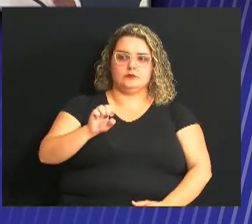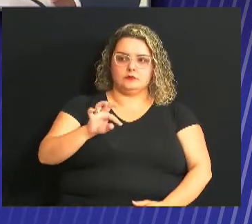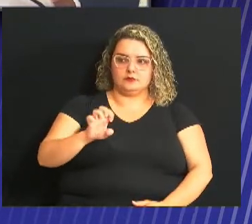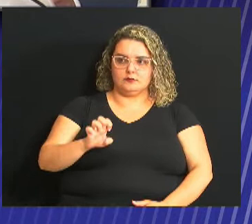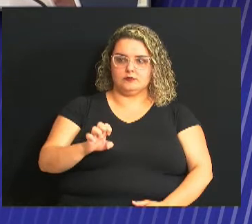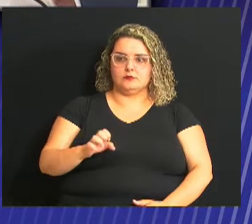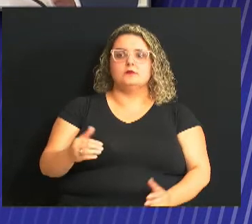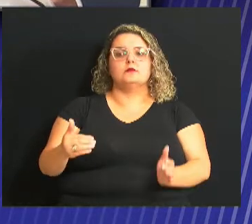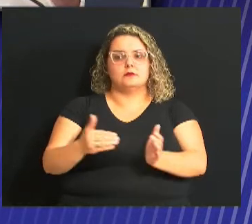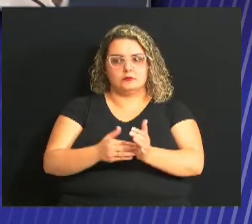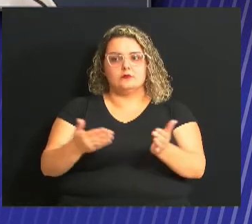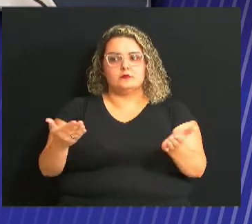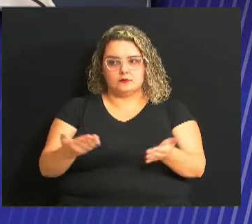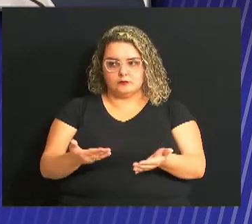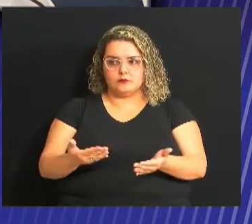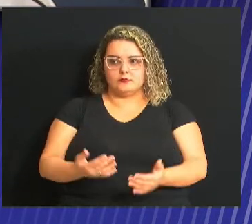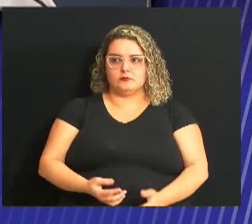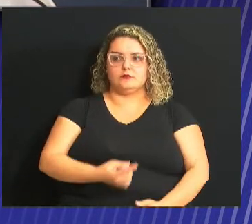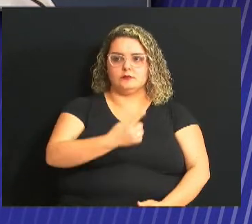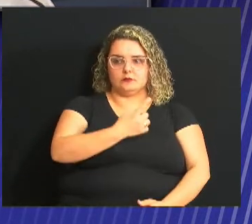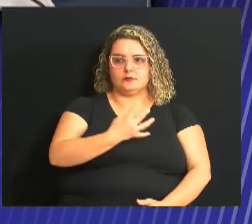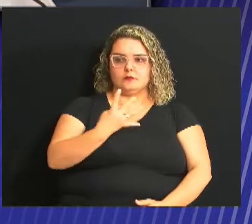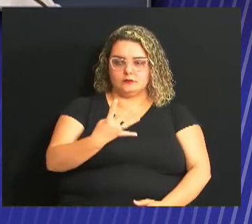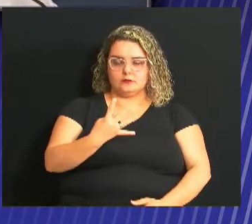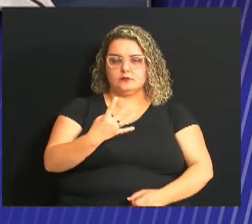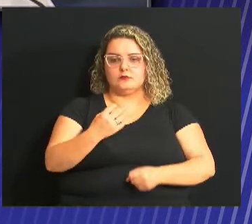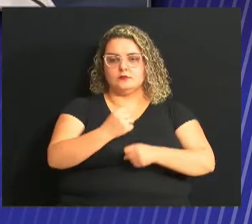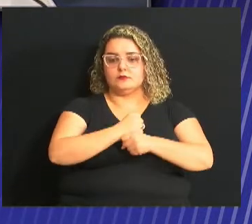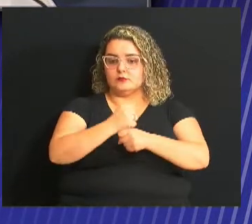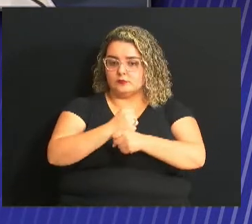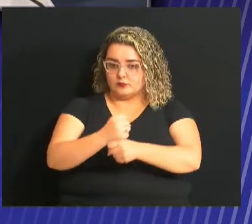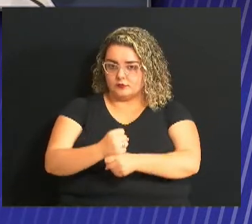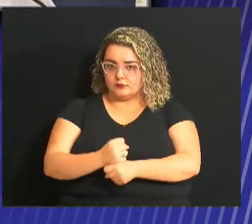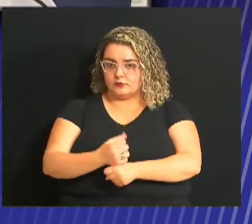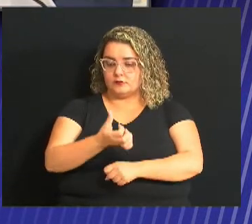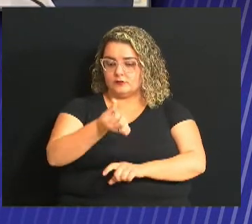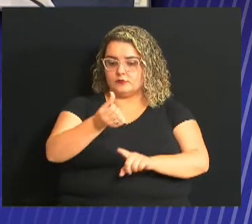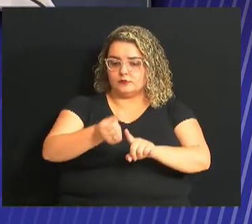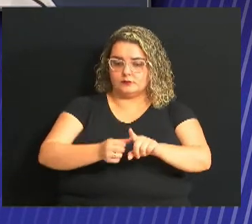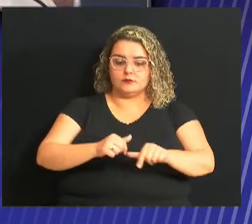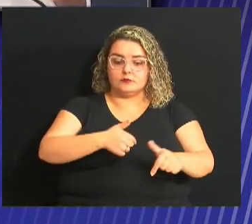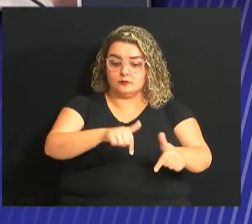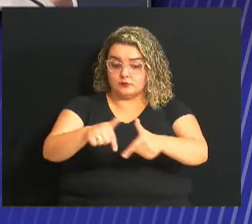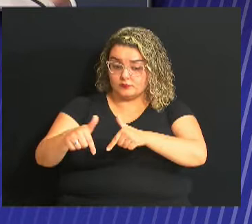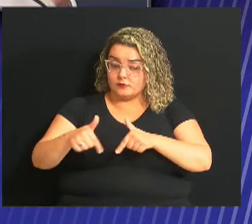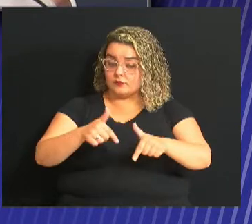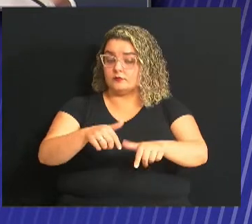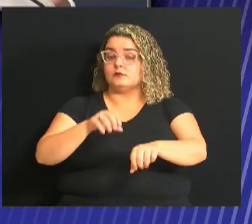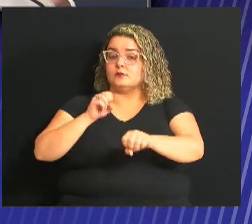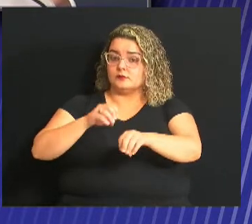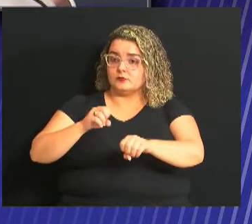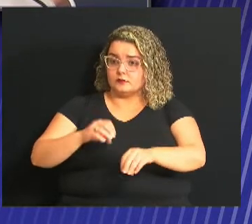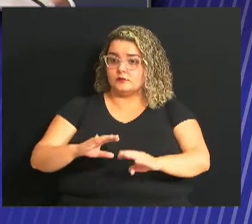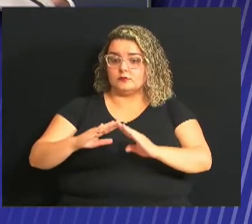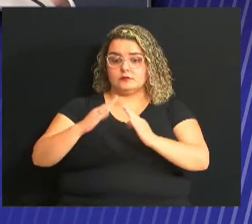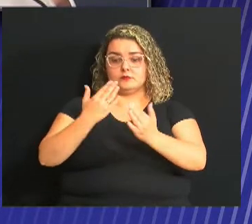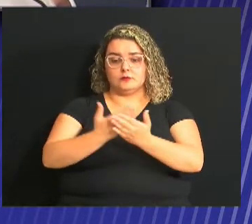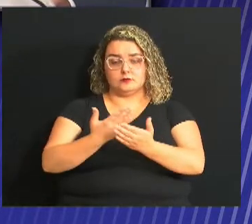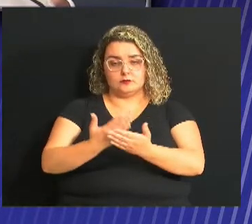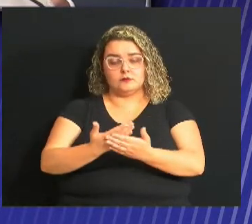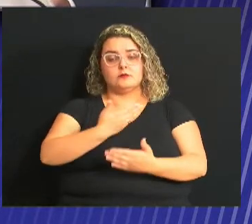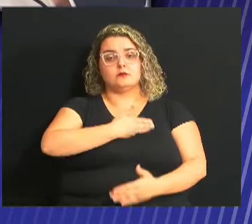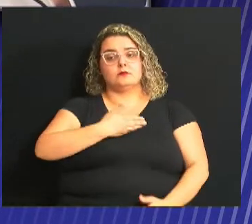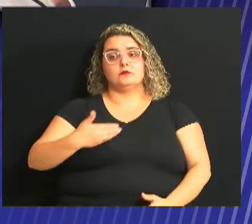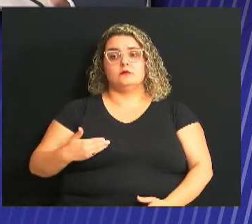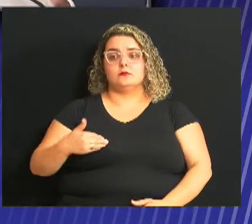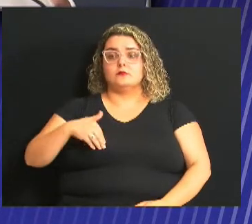até hoje. São 14 anos e meio de muito trabalho para que a educação da escola pública seja cada vez